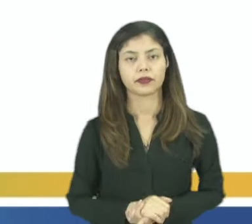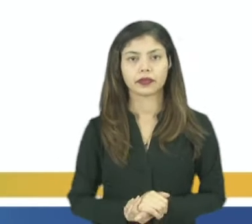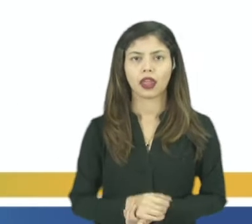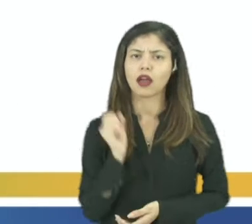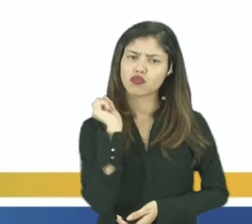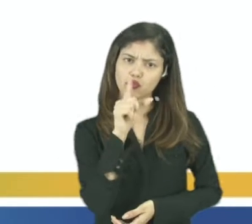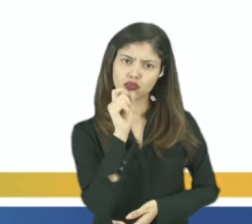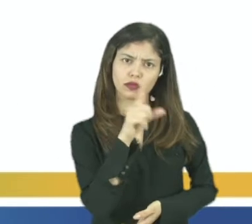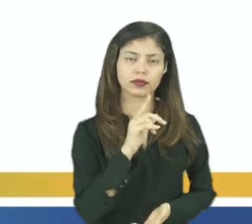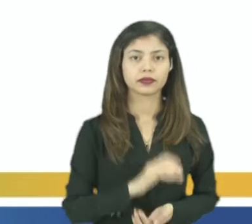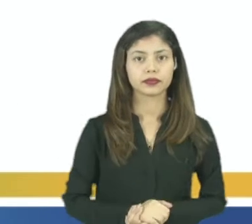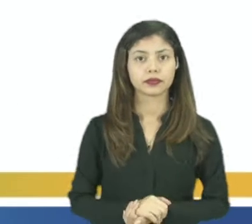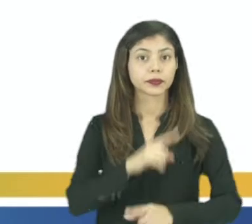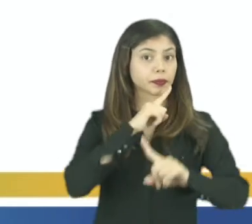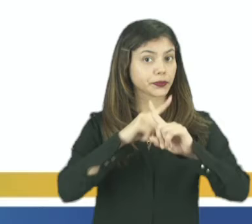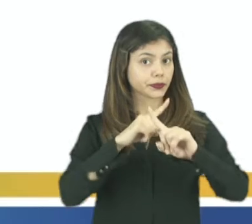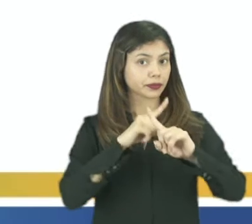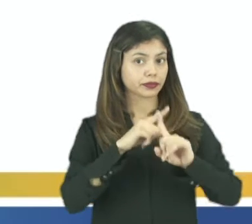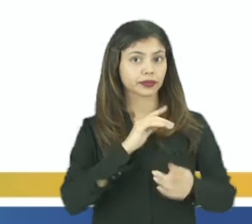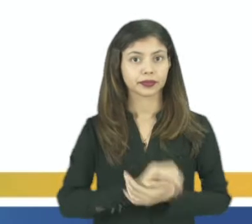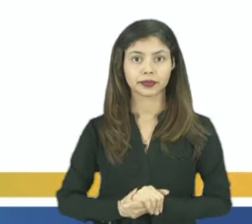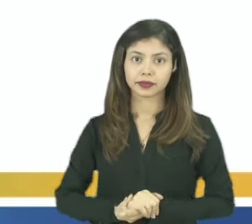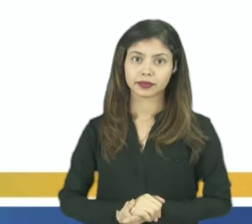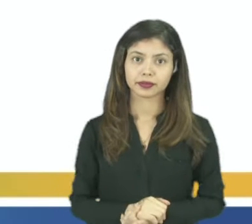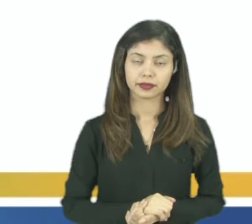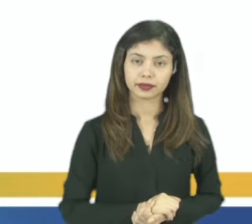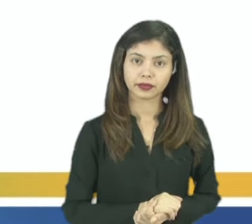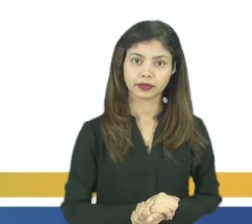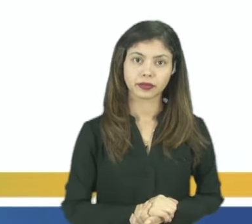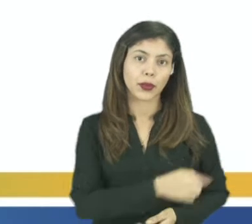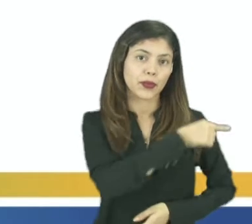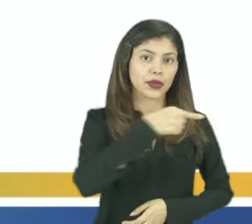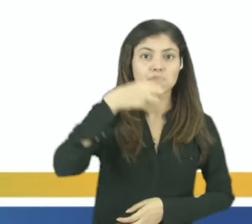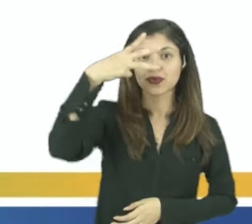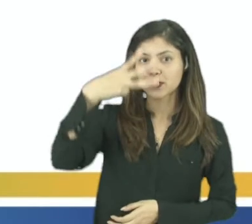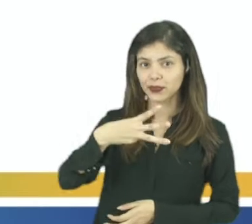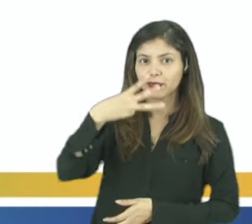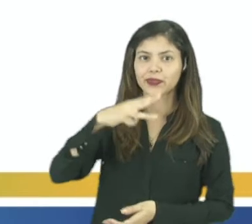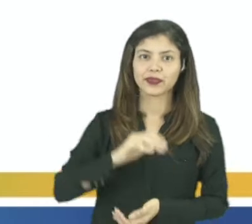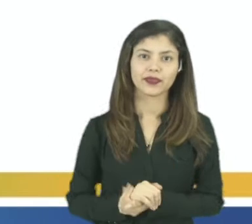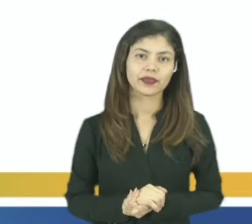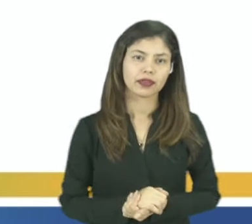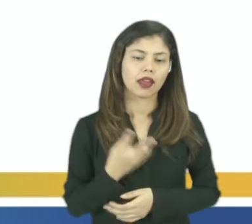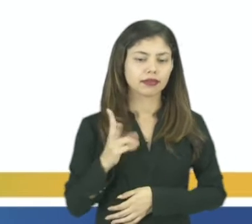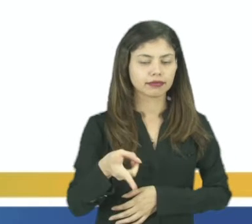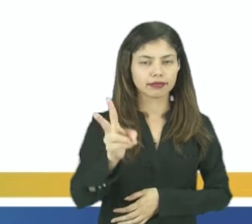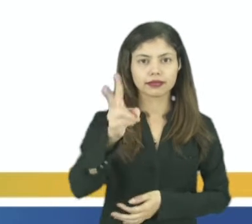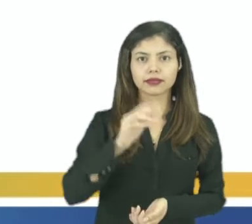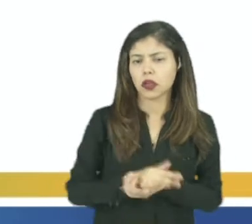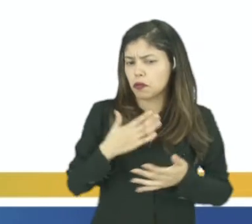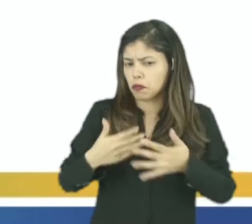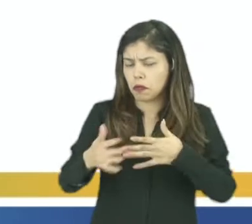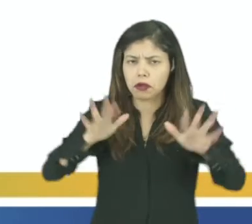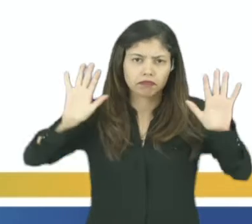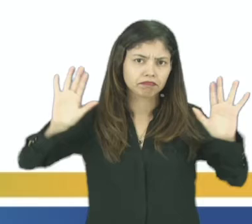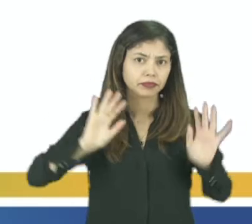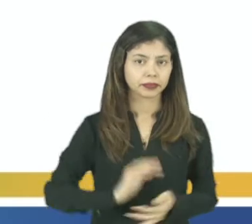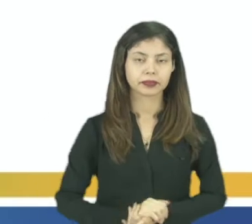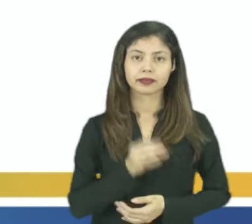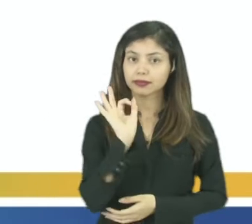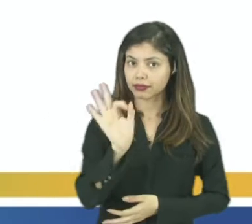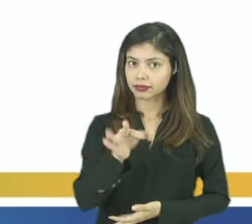azul, né? Vezes o menos 3, que é uma constante qualquer,